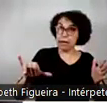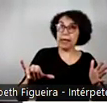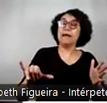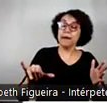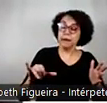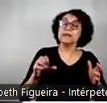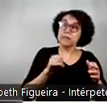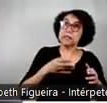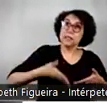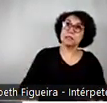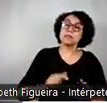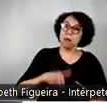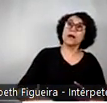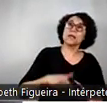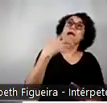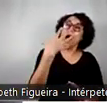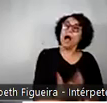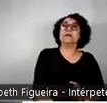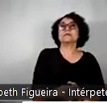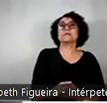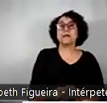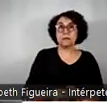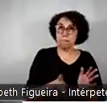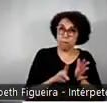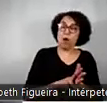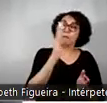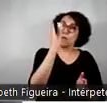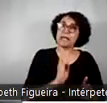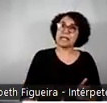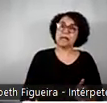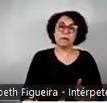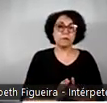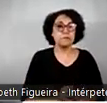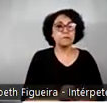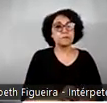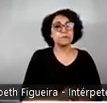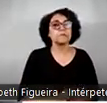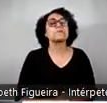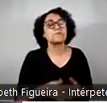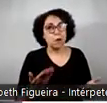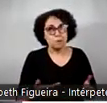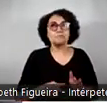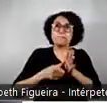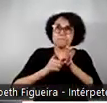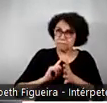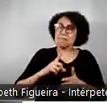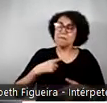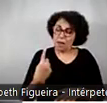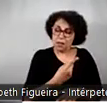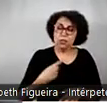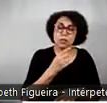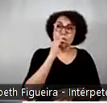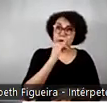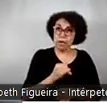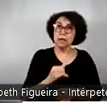Falando um pouco de migração de retorno, né, que esse deslocamento, que ele pode ser tanto voluntário quanto forçado. Então a gente tem aí, né, no caso, por exemplo,